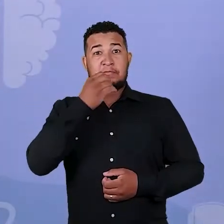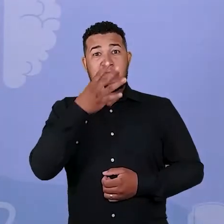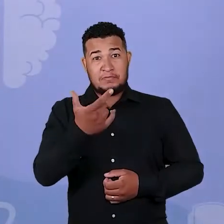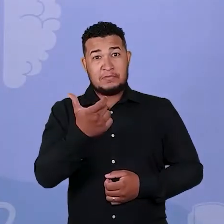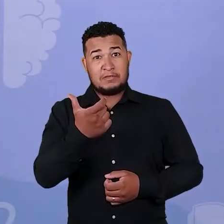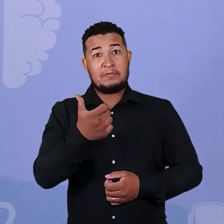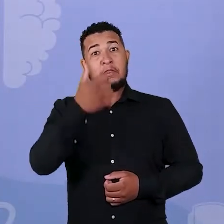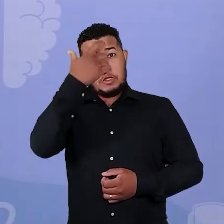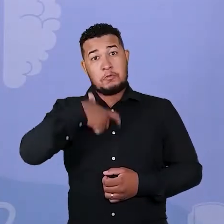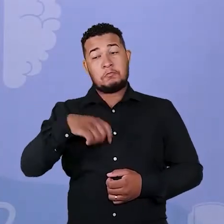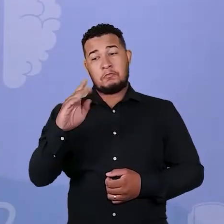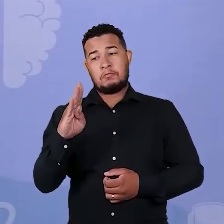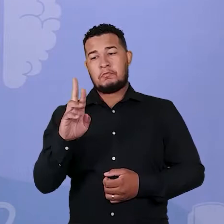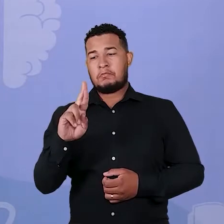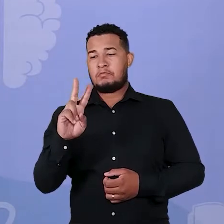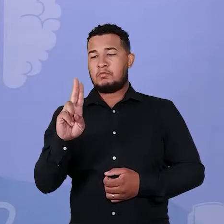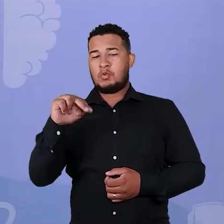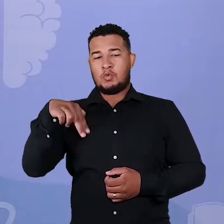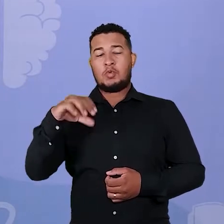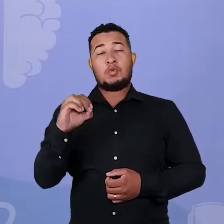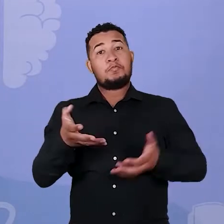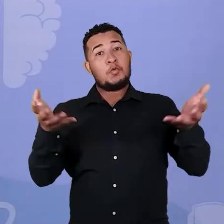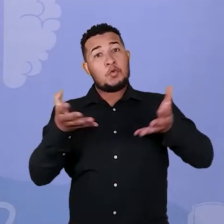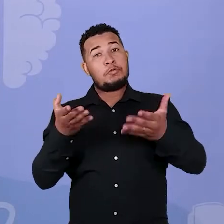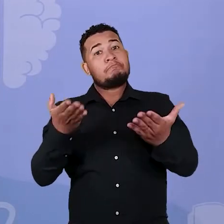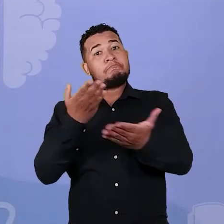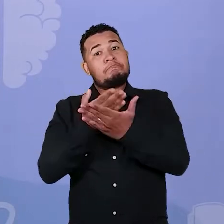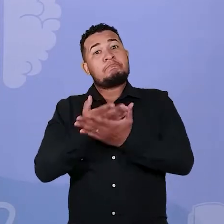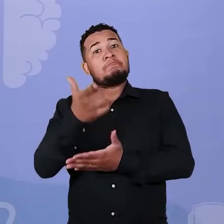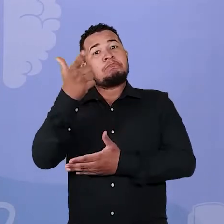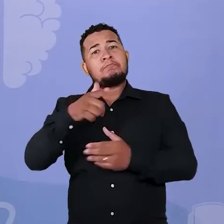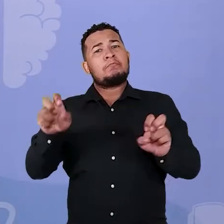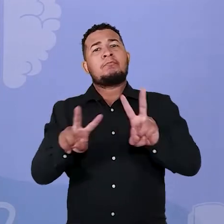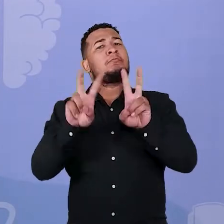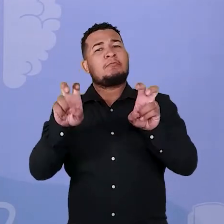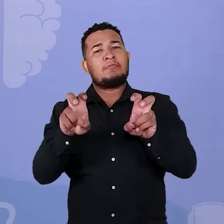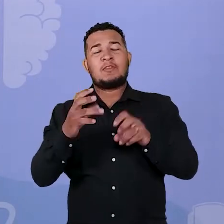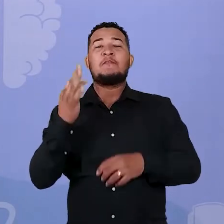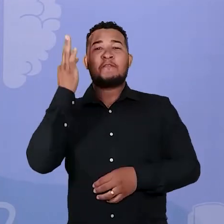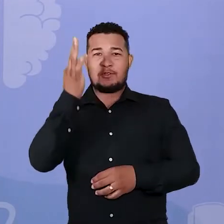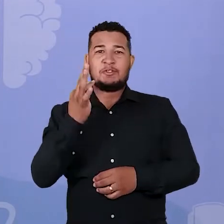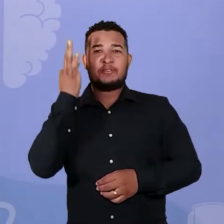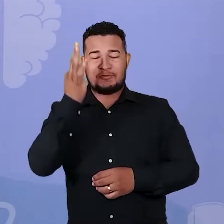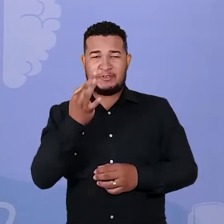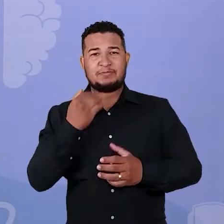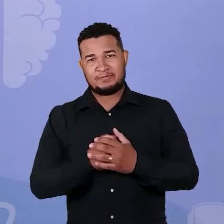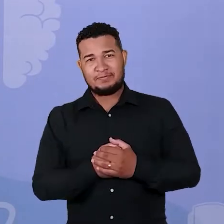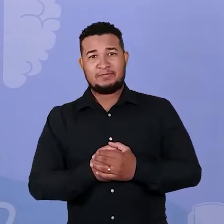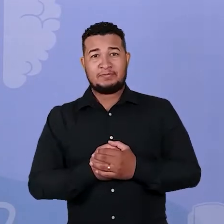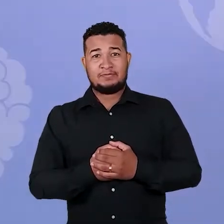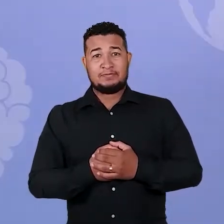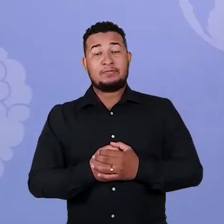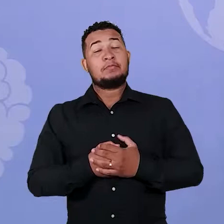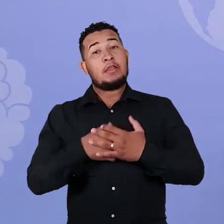Oi, gente, eu sou Bruno. Hoje a gente vai ter mais uma aula de